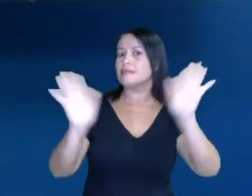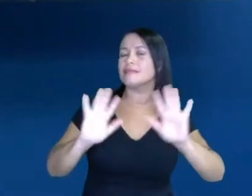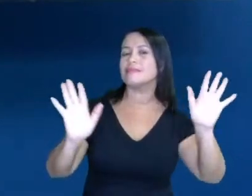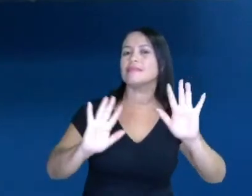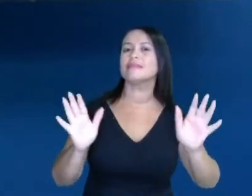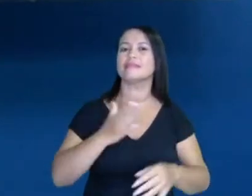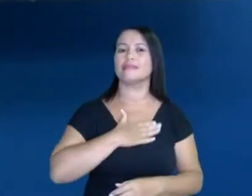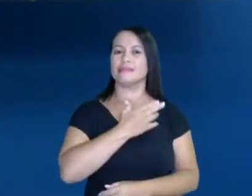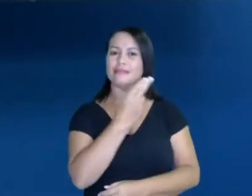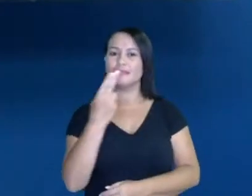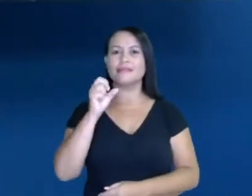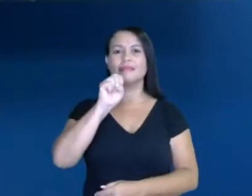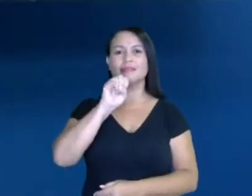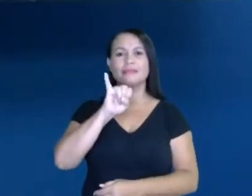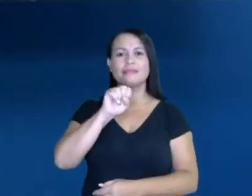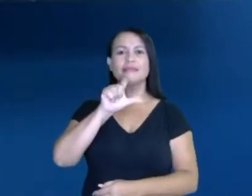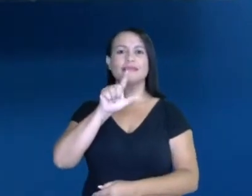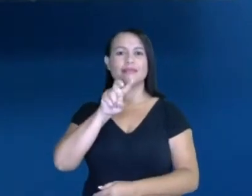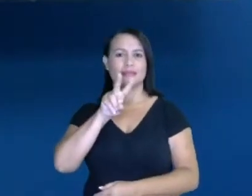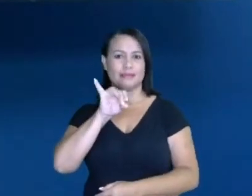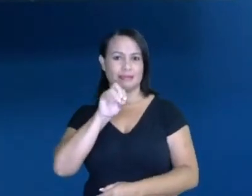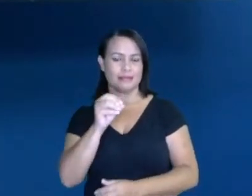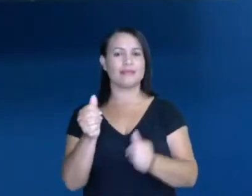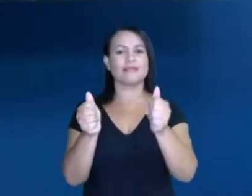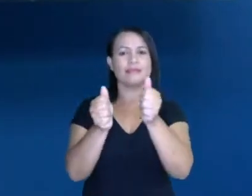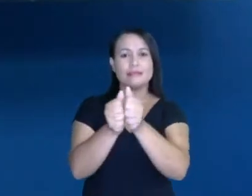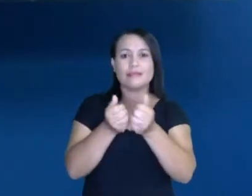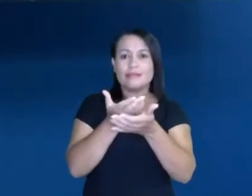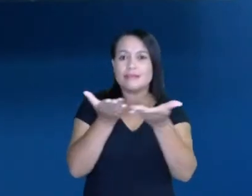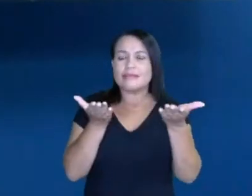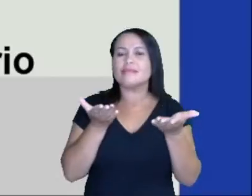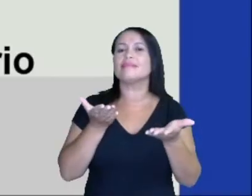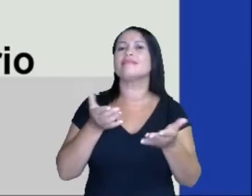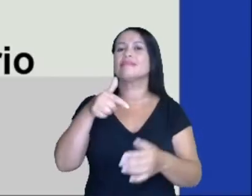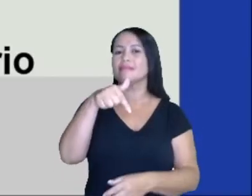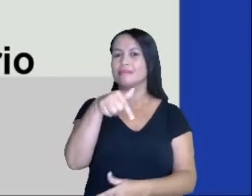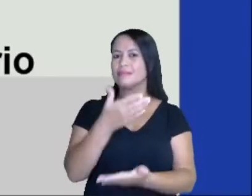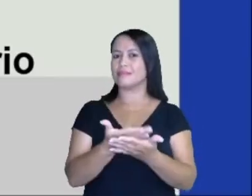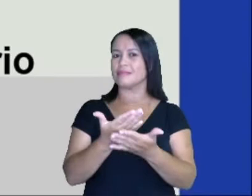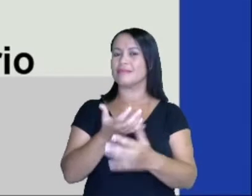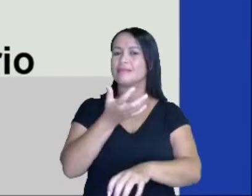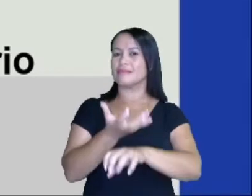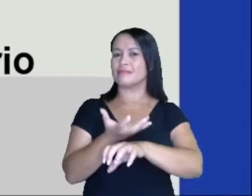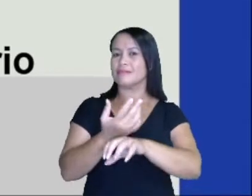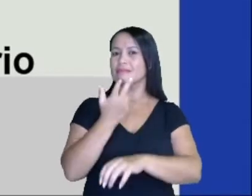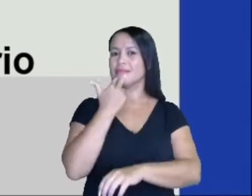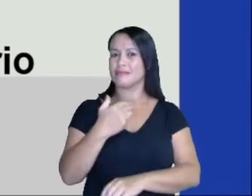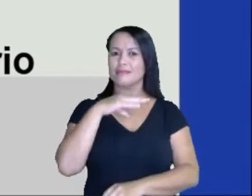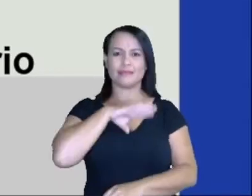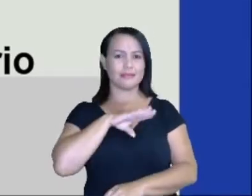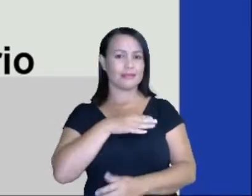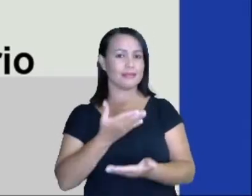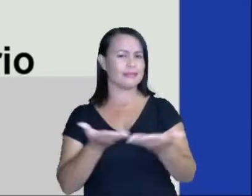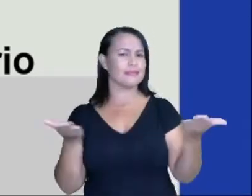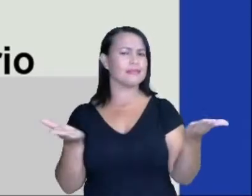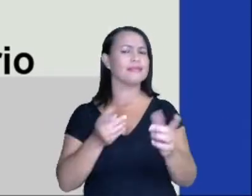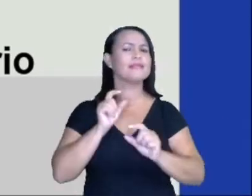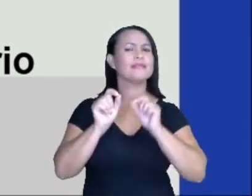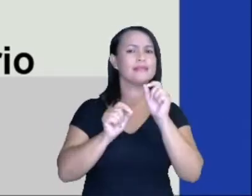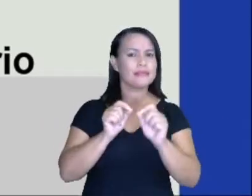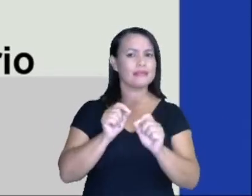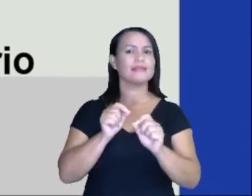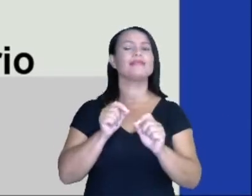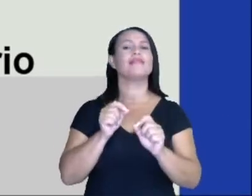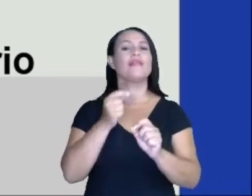Olá pessoal, meu nome é Silvio, estarei com vocês na nossa 7ª aula da disciplina de língua portuguesa. E na aula de hoje nós